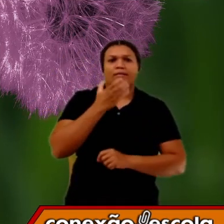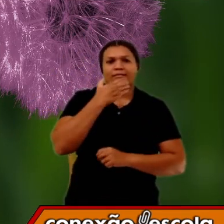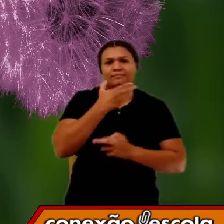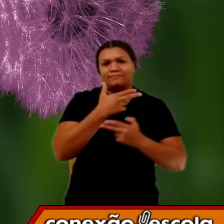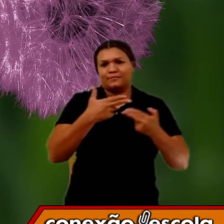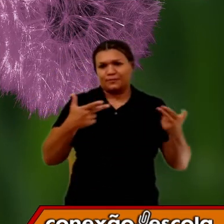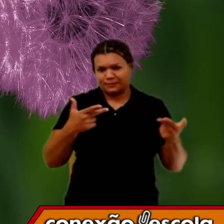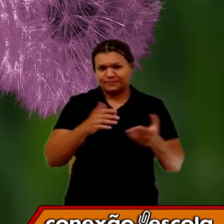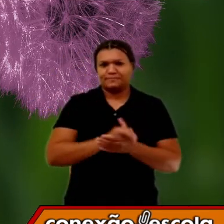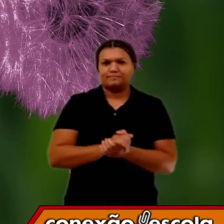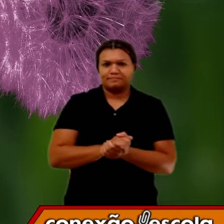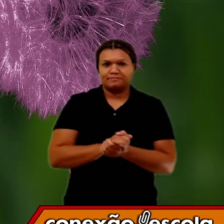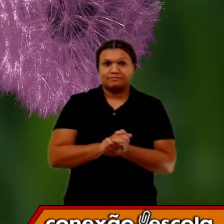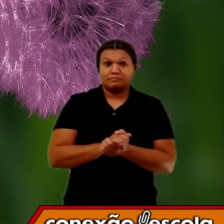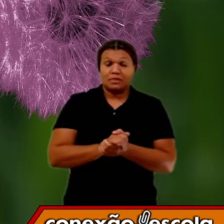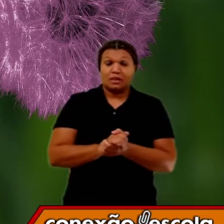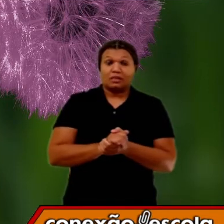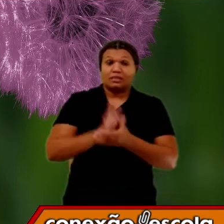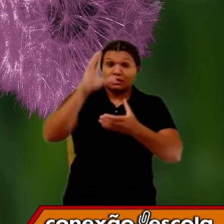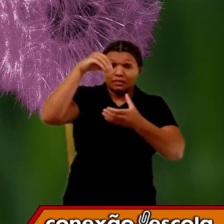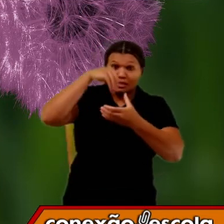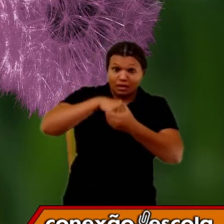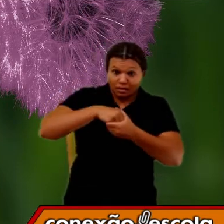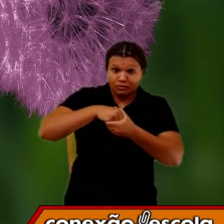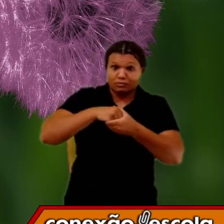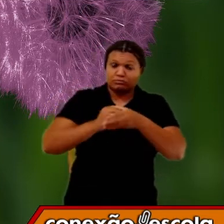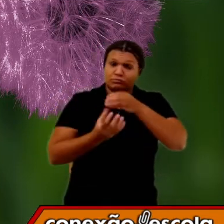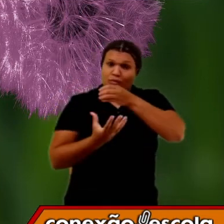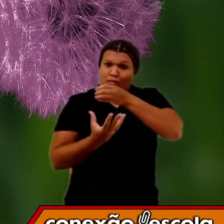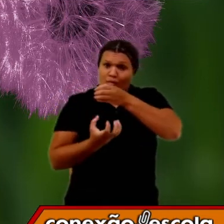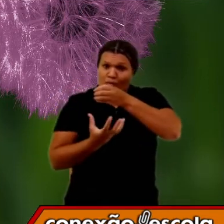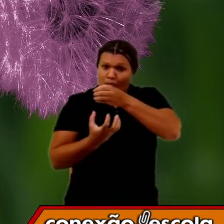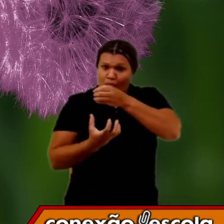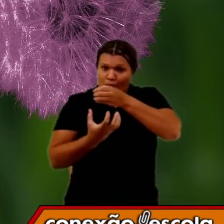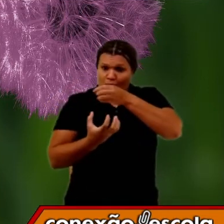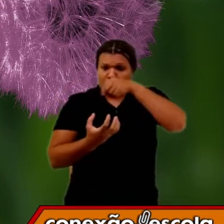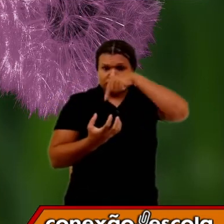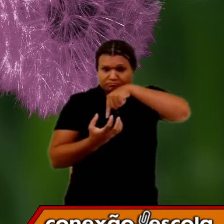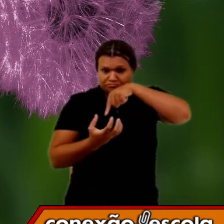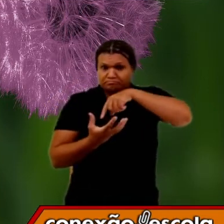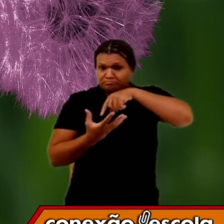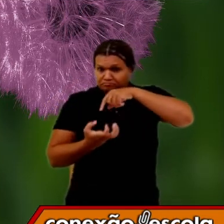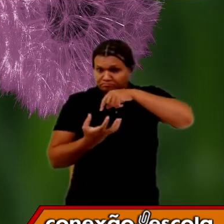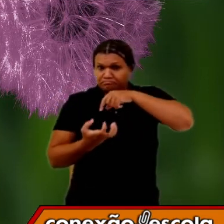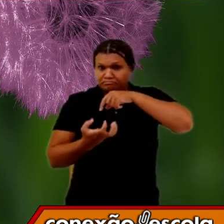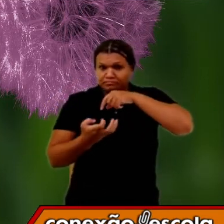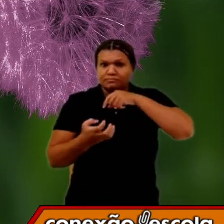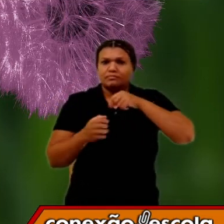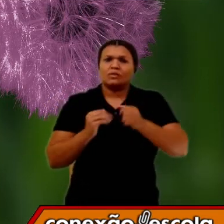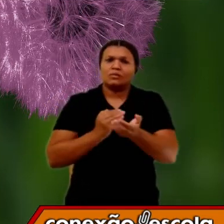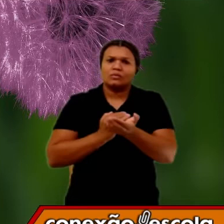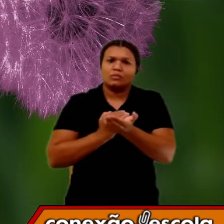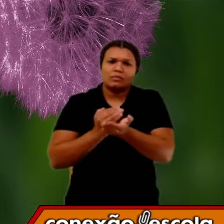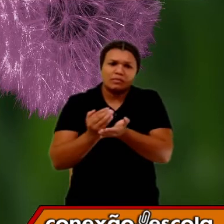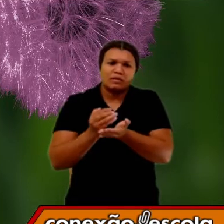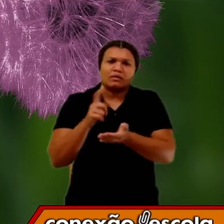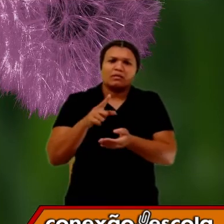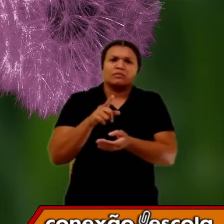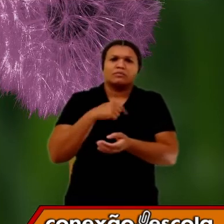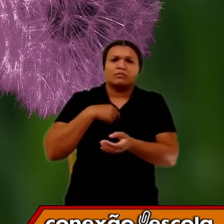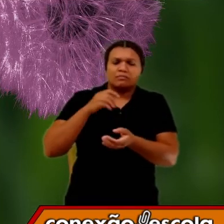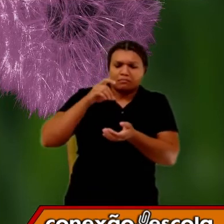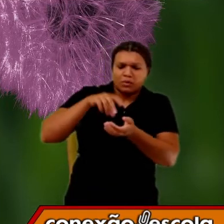dentro do ovário, as células reprodutivas femininas fecundadas formam aquilo que nós chamamos